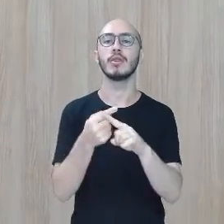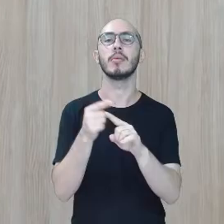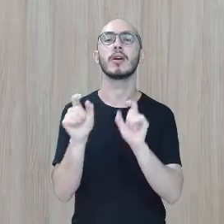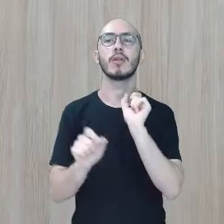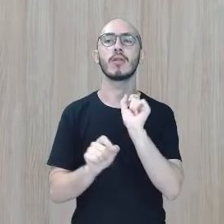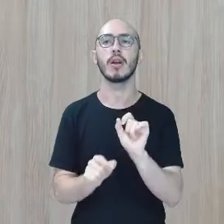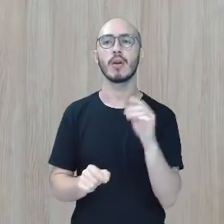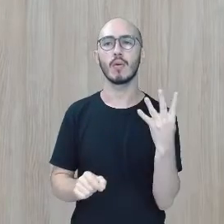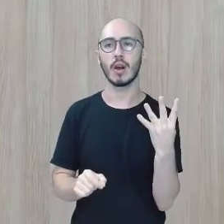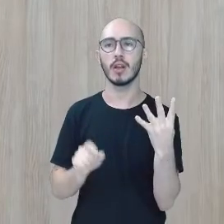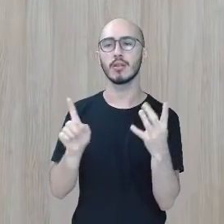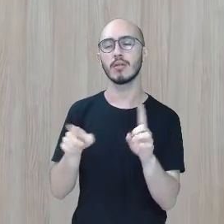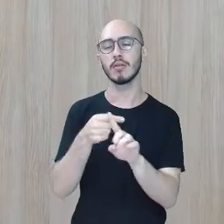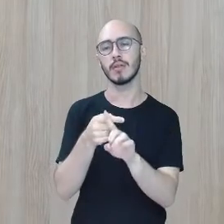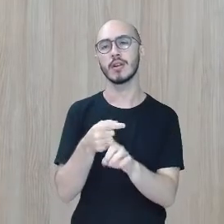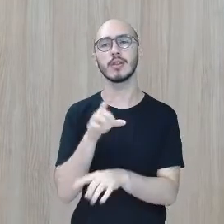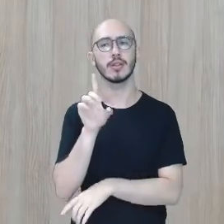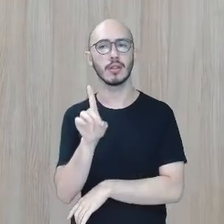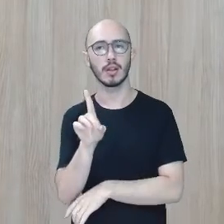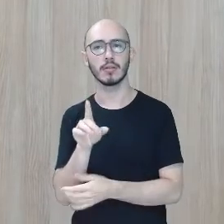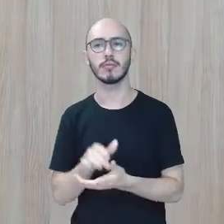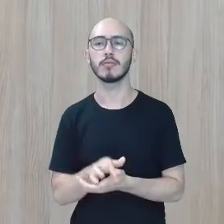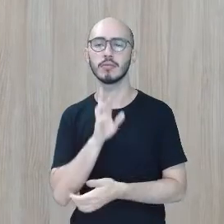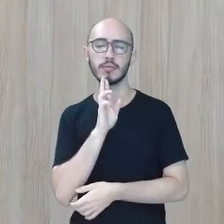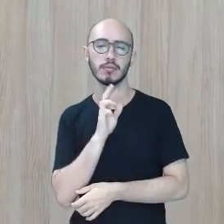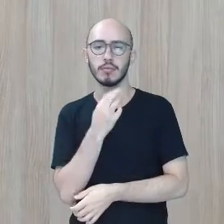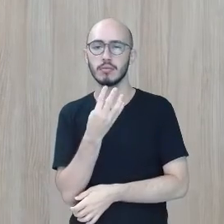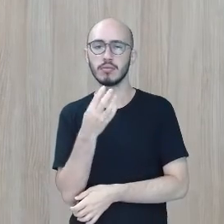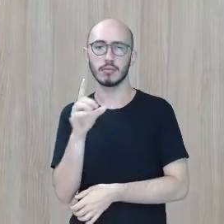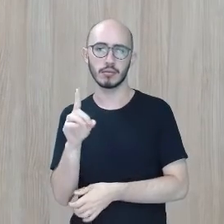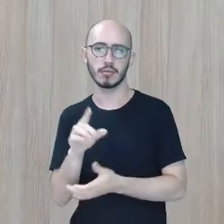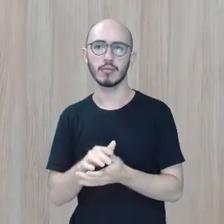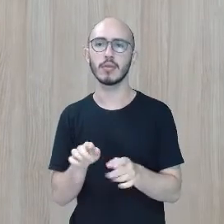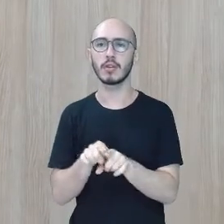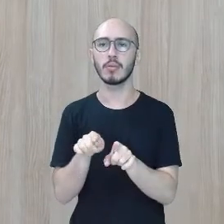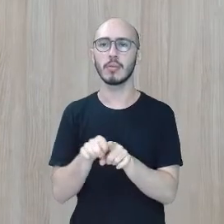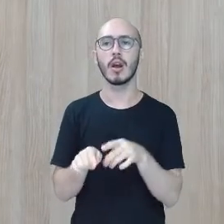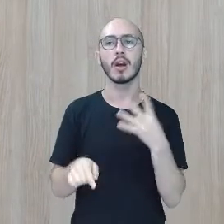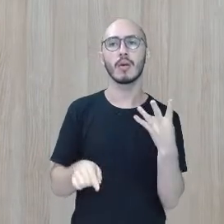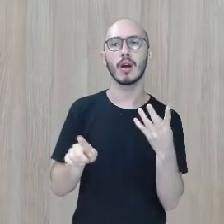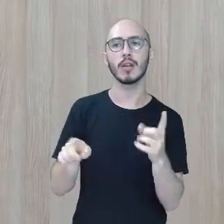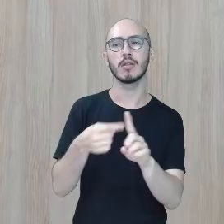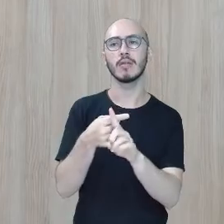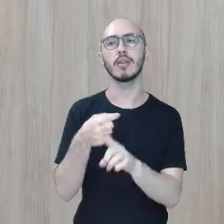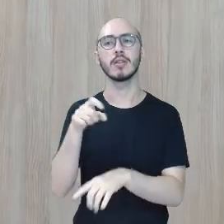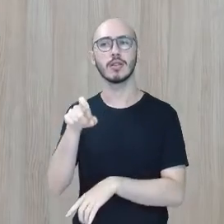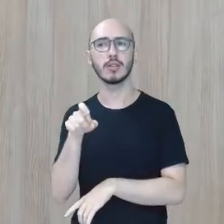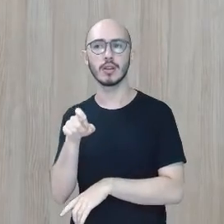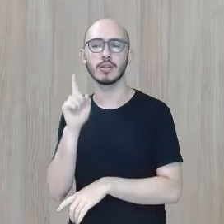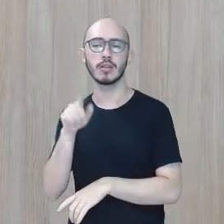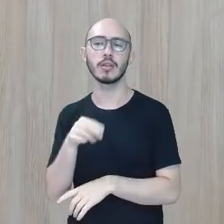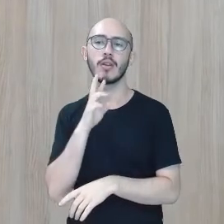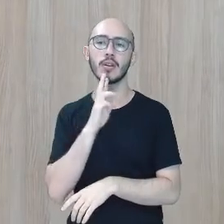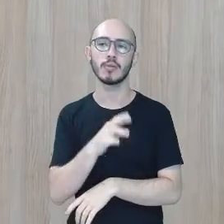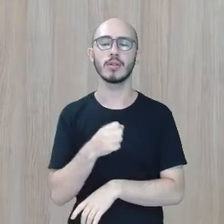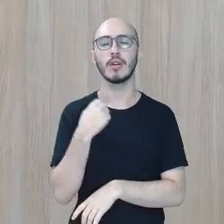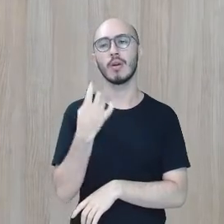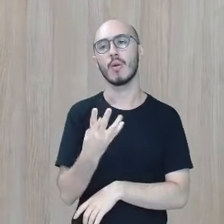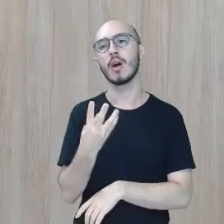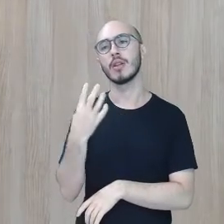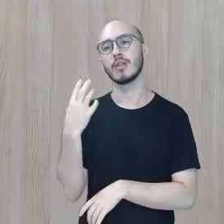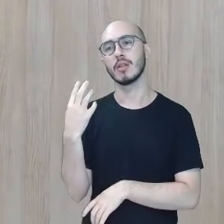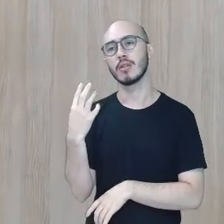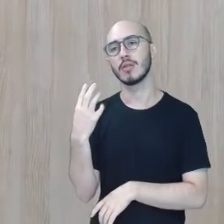o 4 vezes D, certo? Que dá 4D, e o 4 vezes X, que dá igual a 4X.